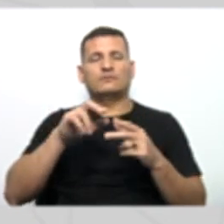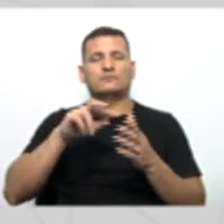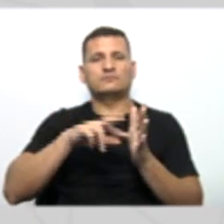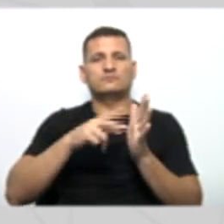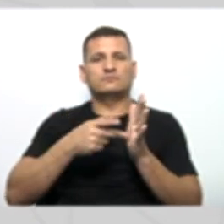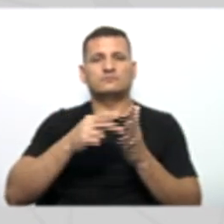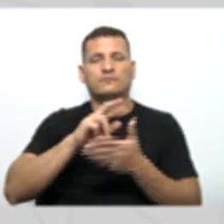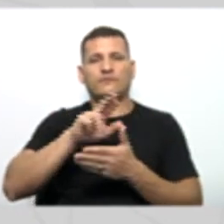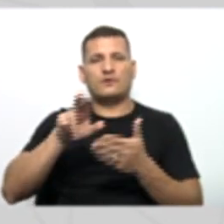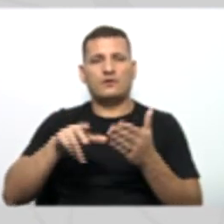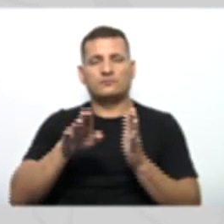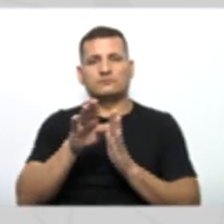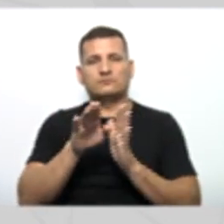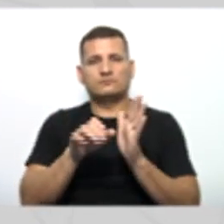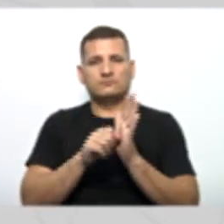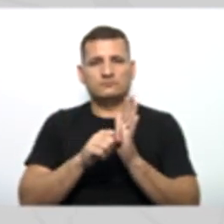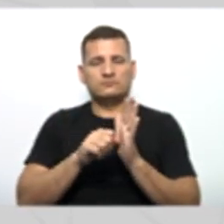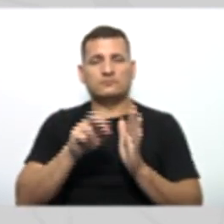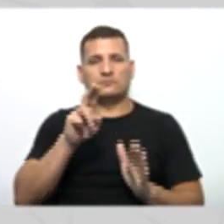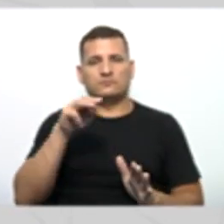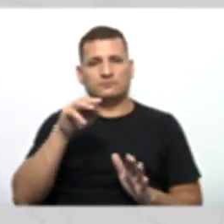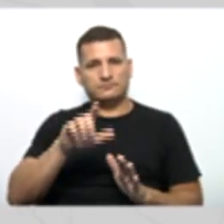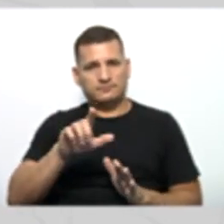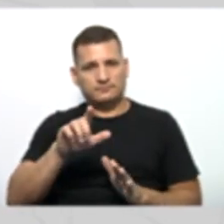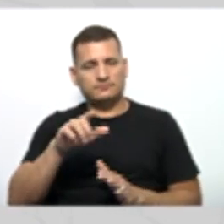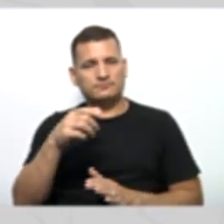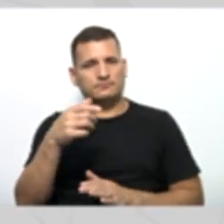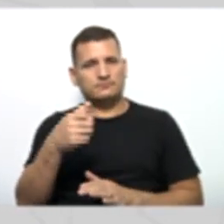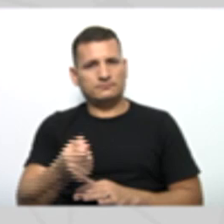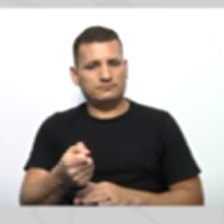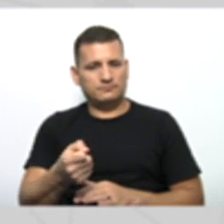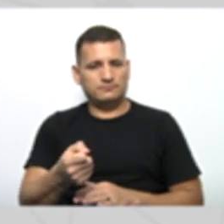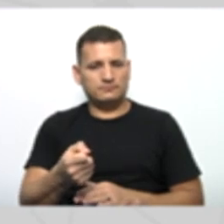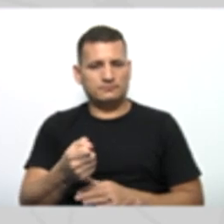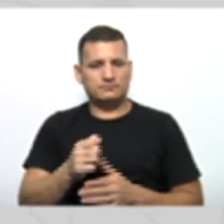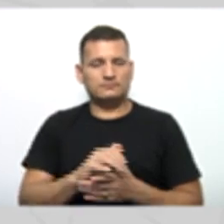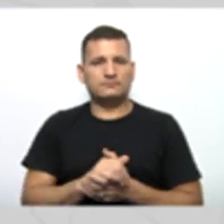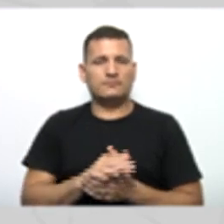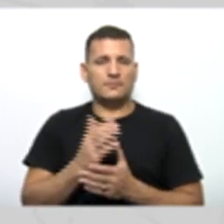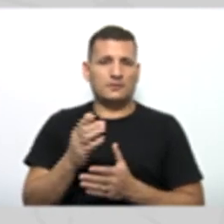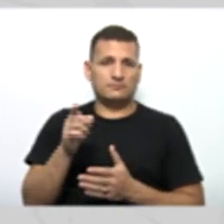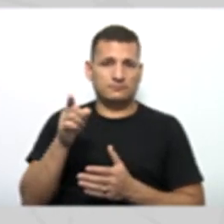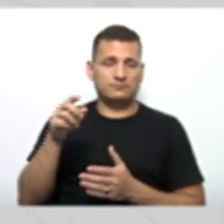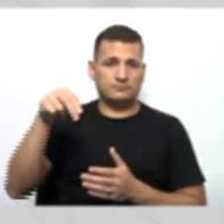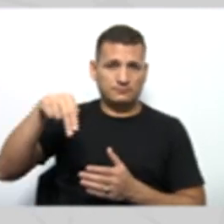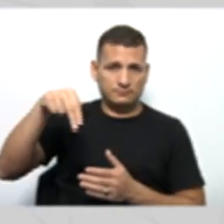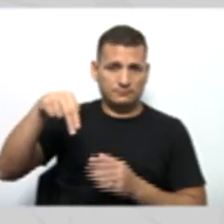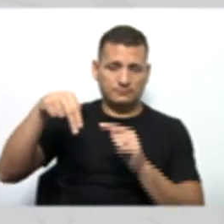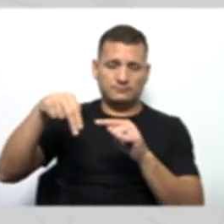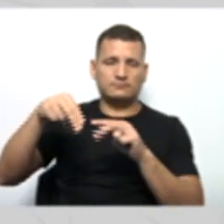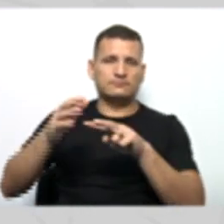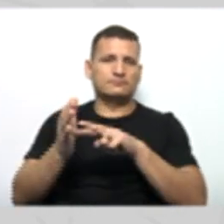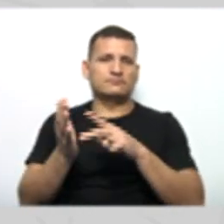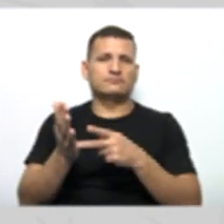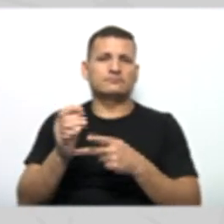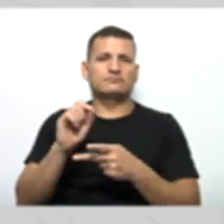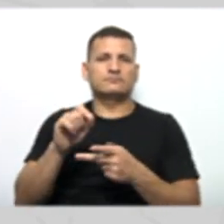outra simbologia que a UML aceita. Mas aqui para nós, ó, o N quer dizer aí que é